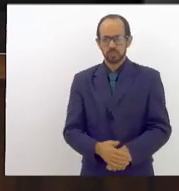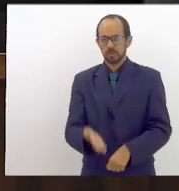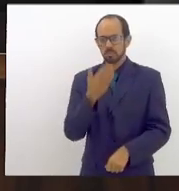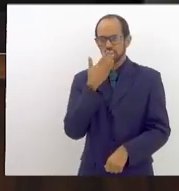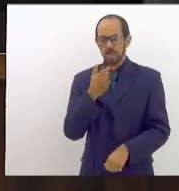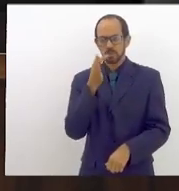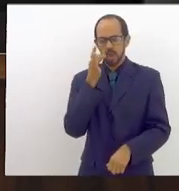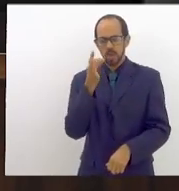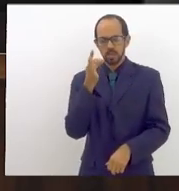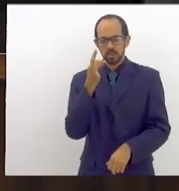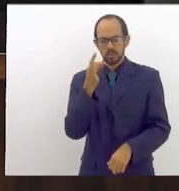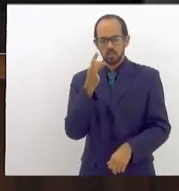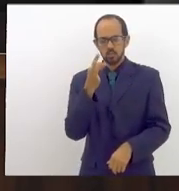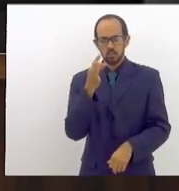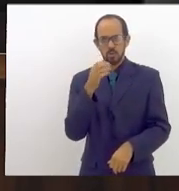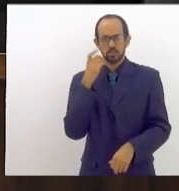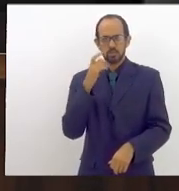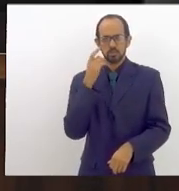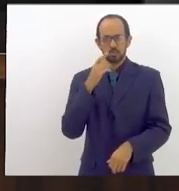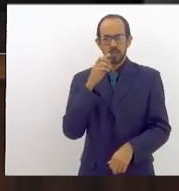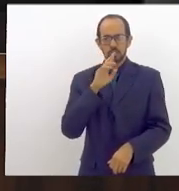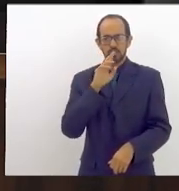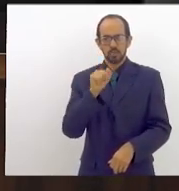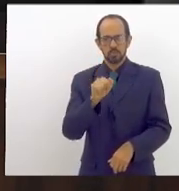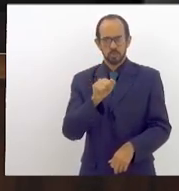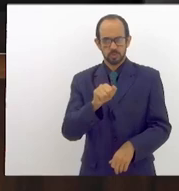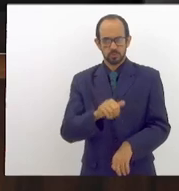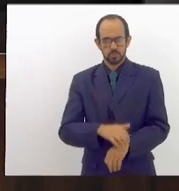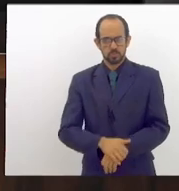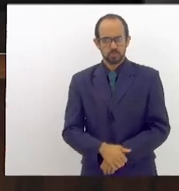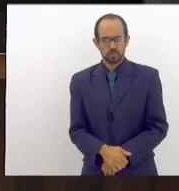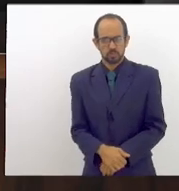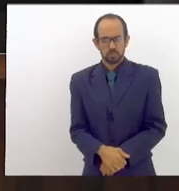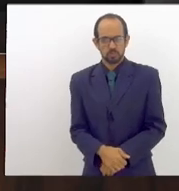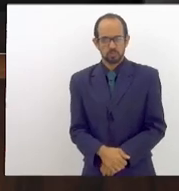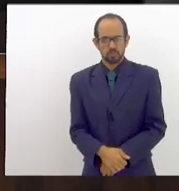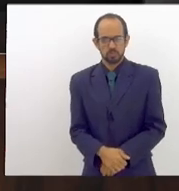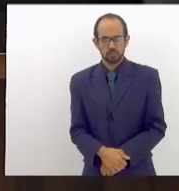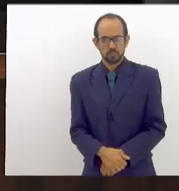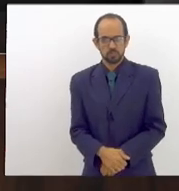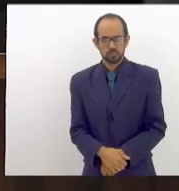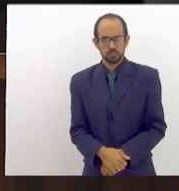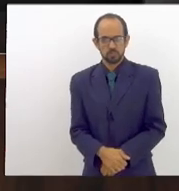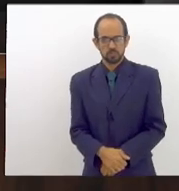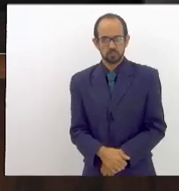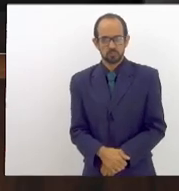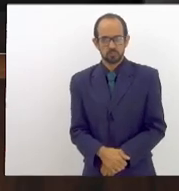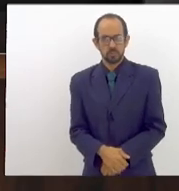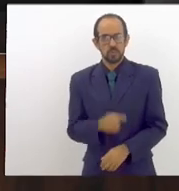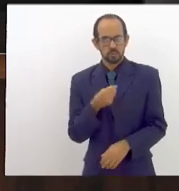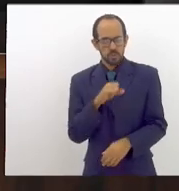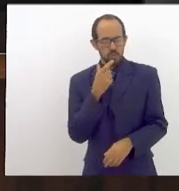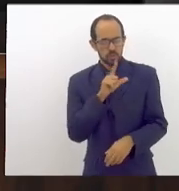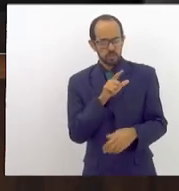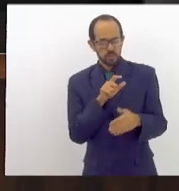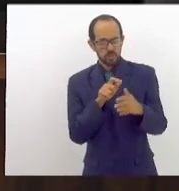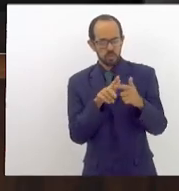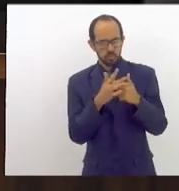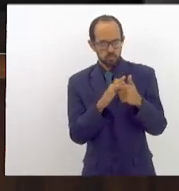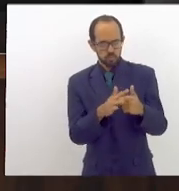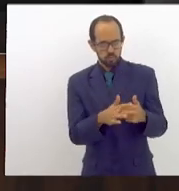atenção Deputado Rodrigo Amorim conseguiu ajustar o texto